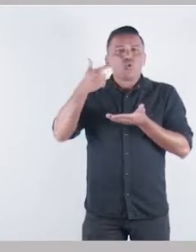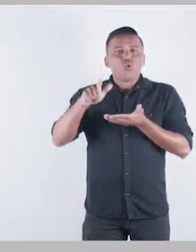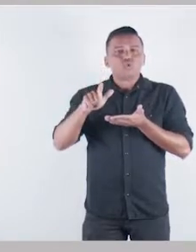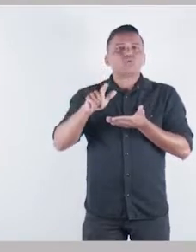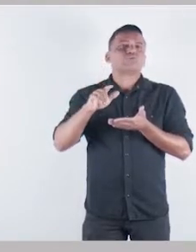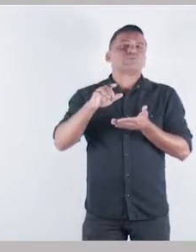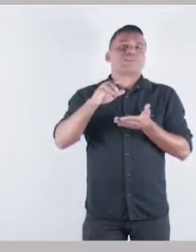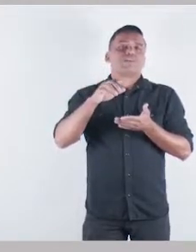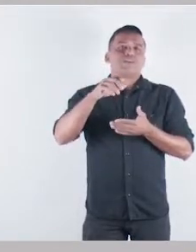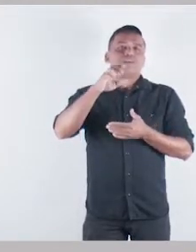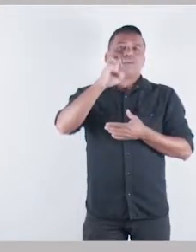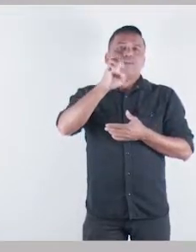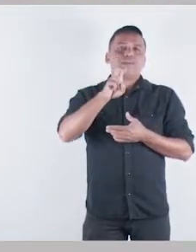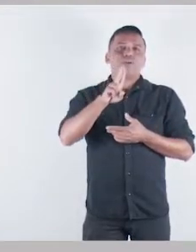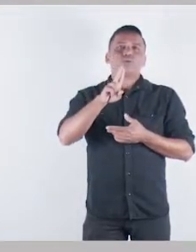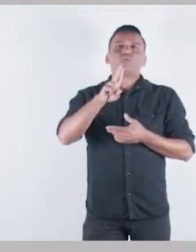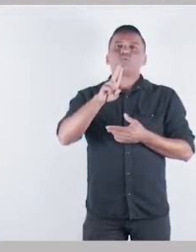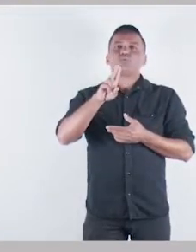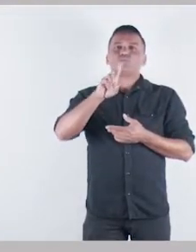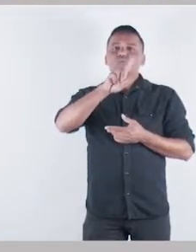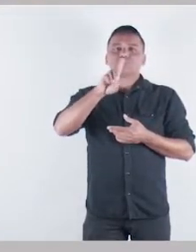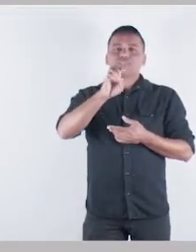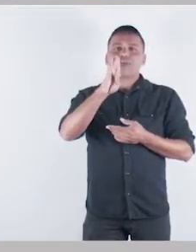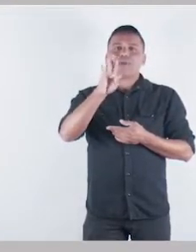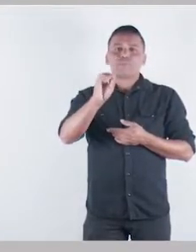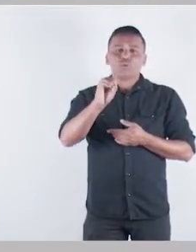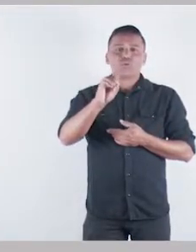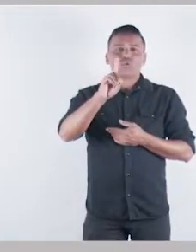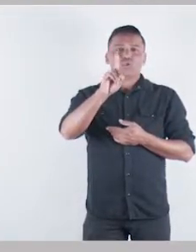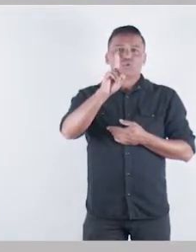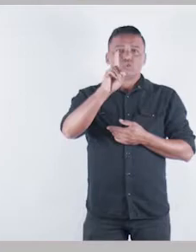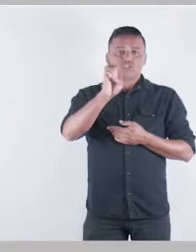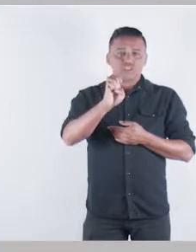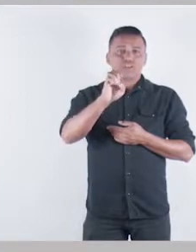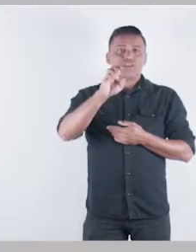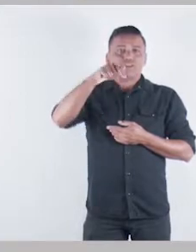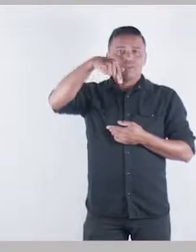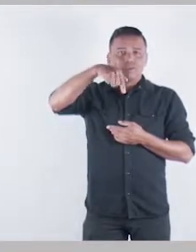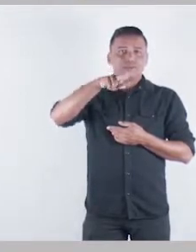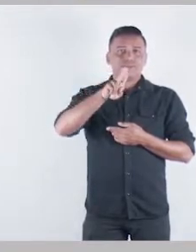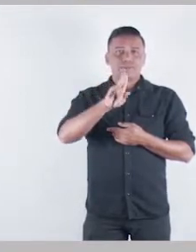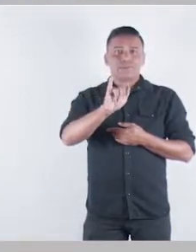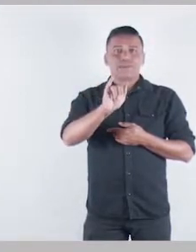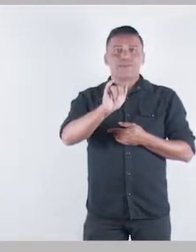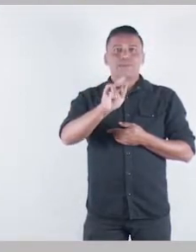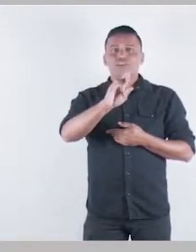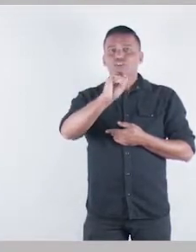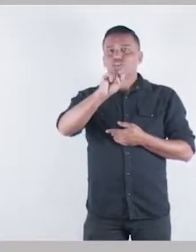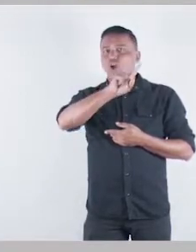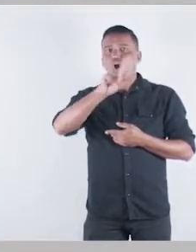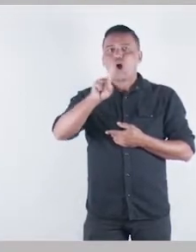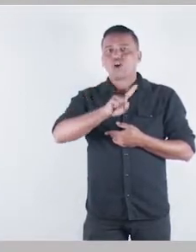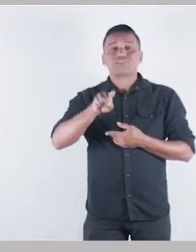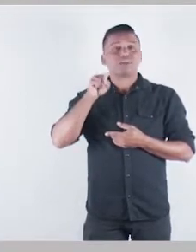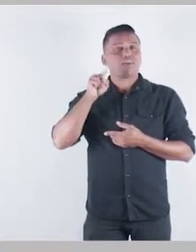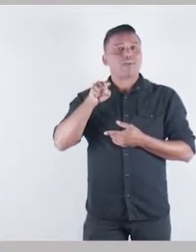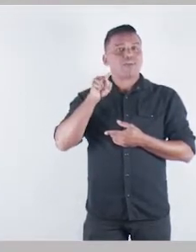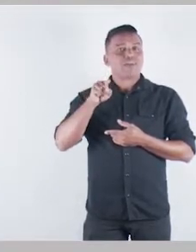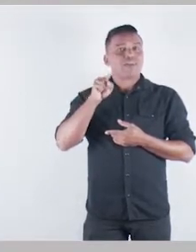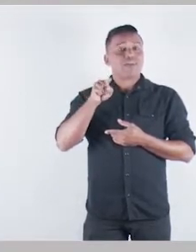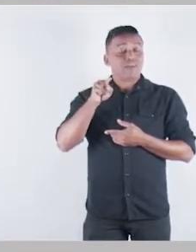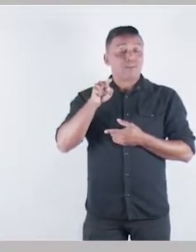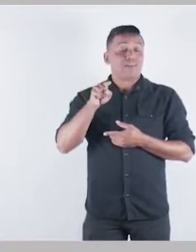quê? Porque o Eusébio de Queiroz era um escravocrata, né? Ou pelo menos serviu no